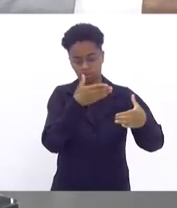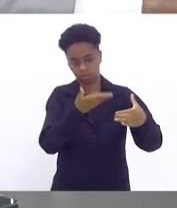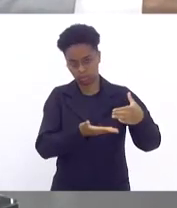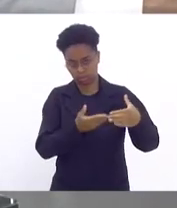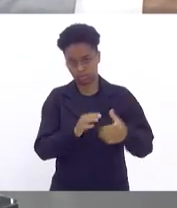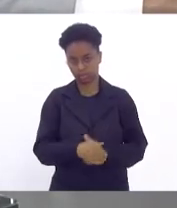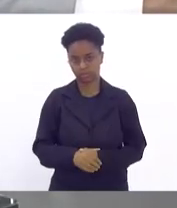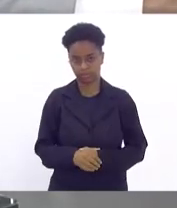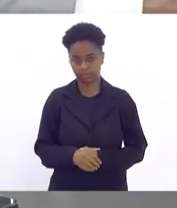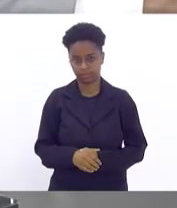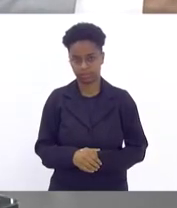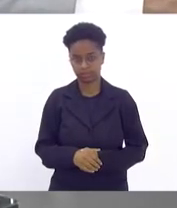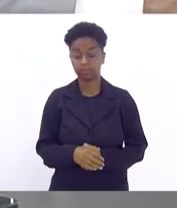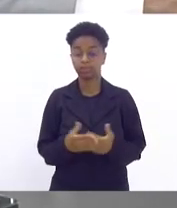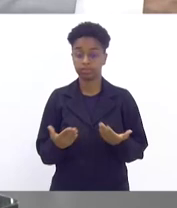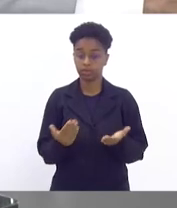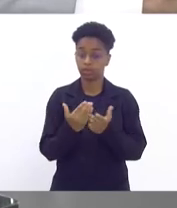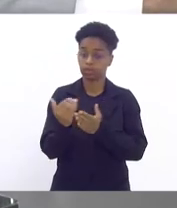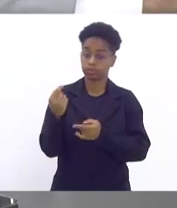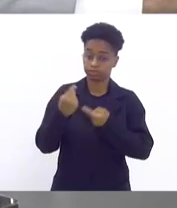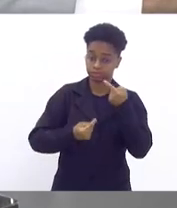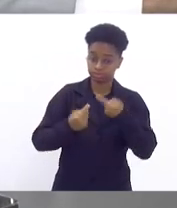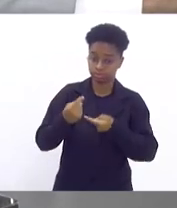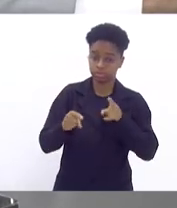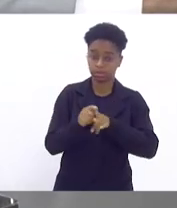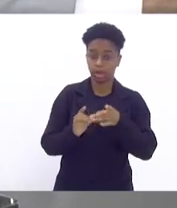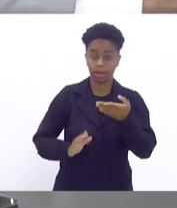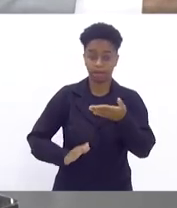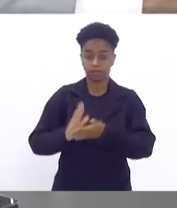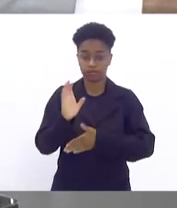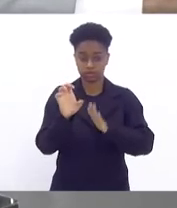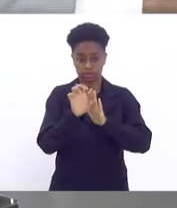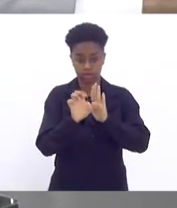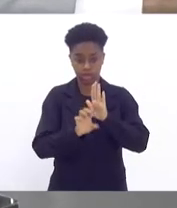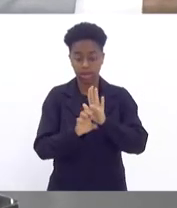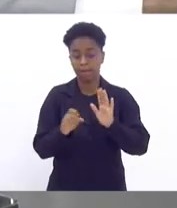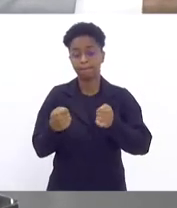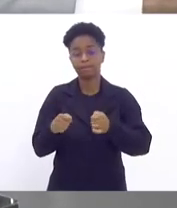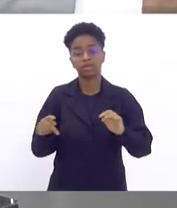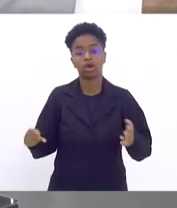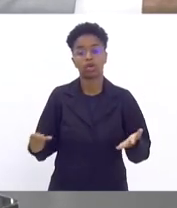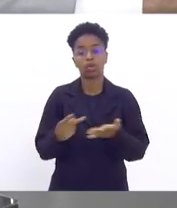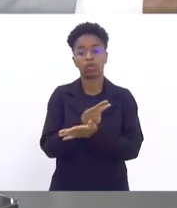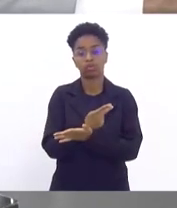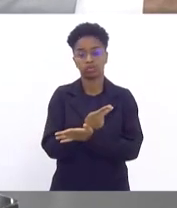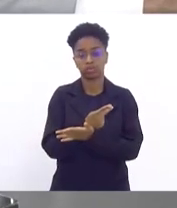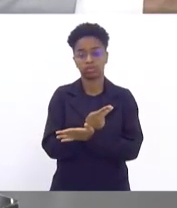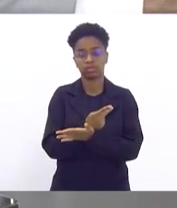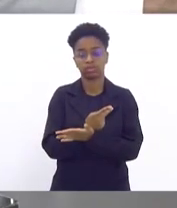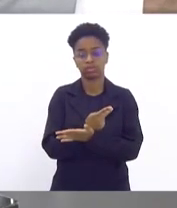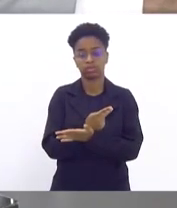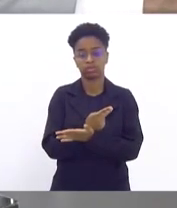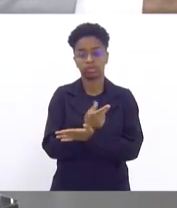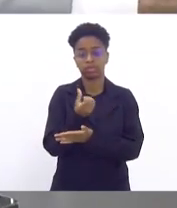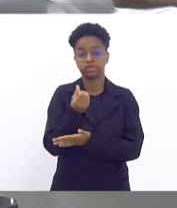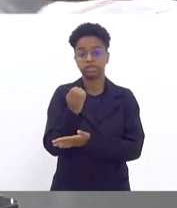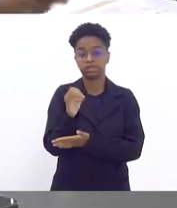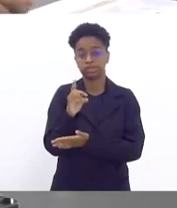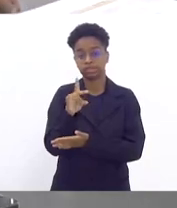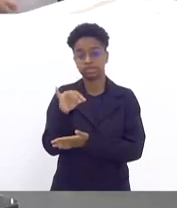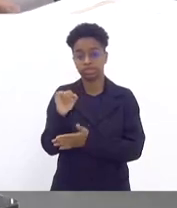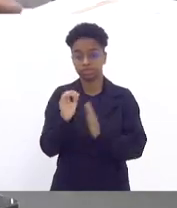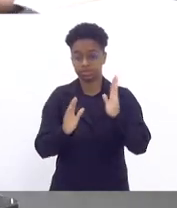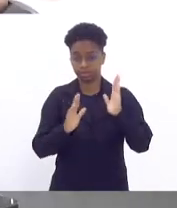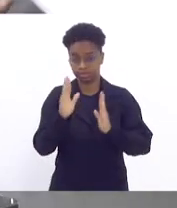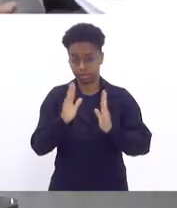o lançamento a discussão e aprovação do estatuto deverão ocorrer 60 dias mas aí já